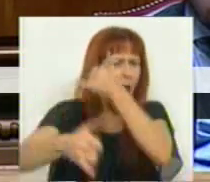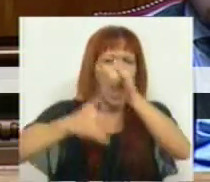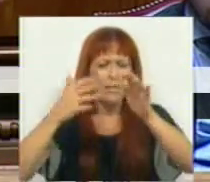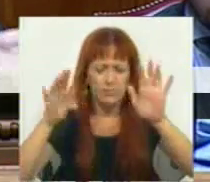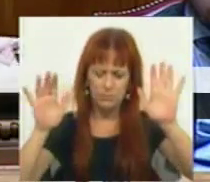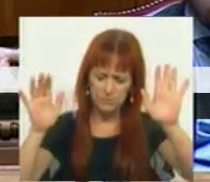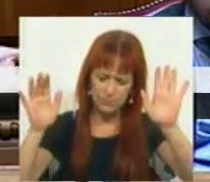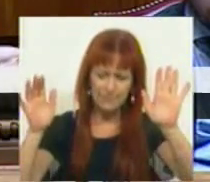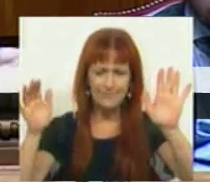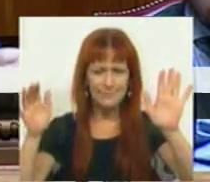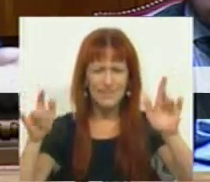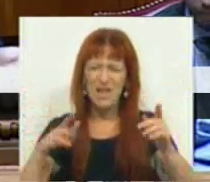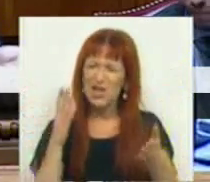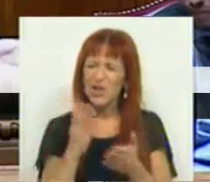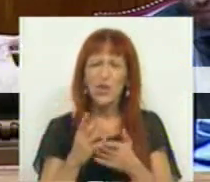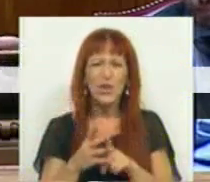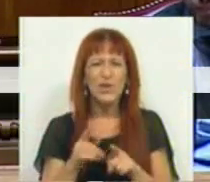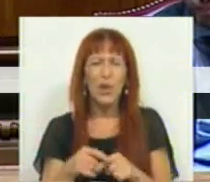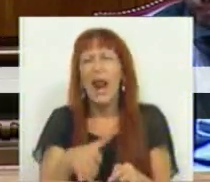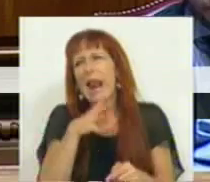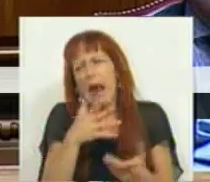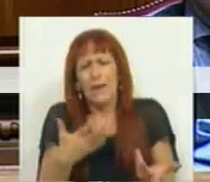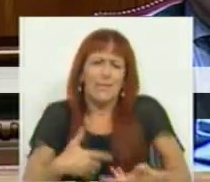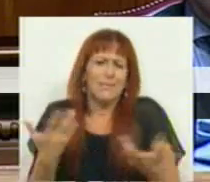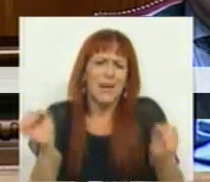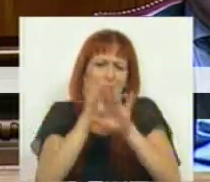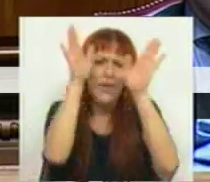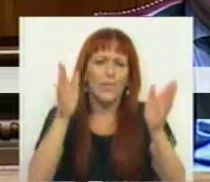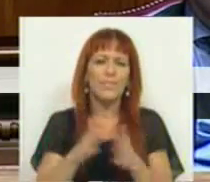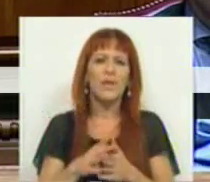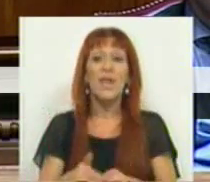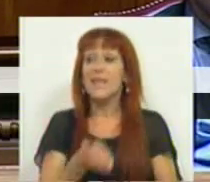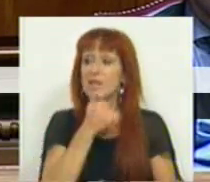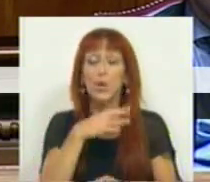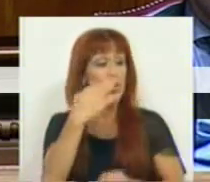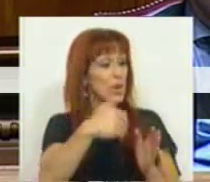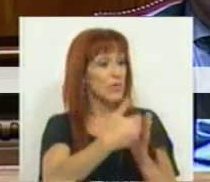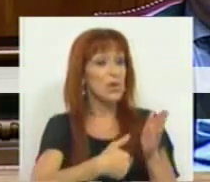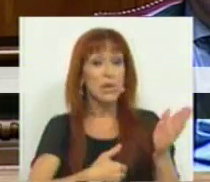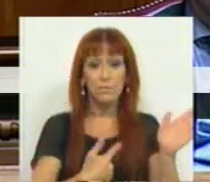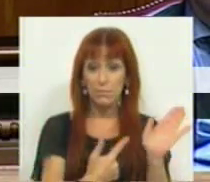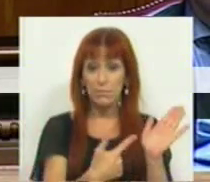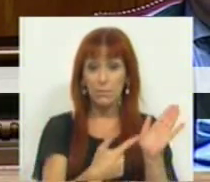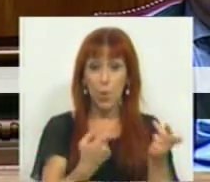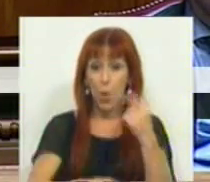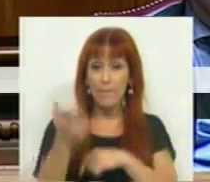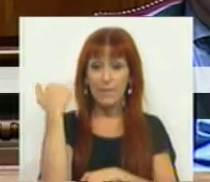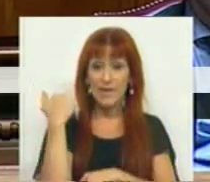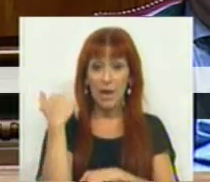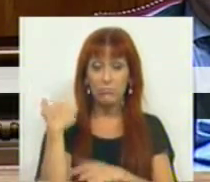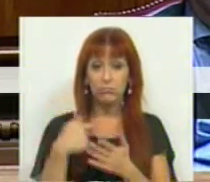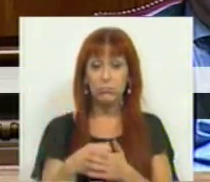violência, mas seria apenas num sentido retórico, evidentemente, da decisão que o Tribunal Constitucional, no ano